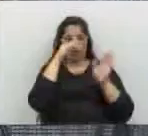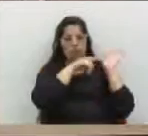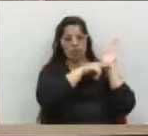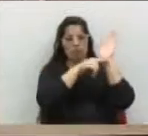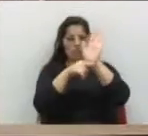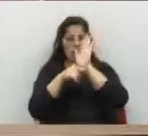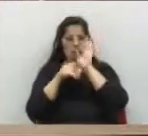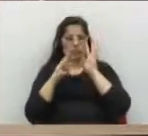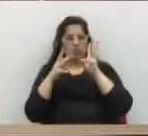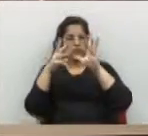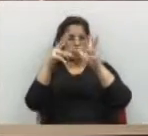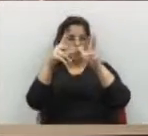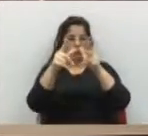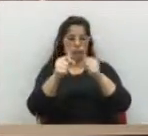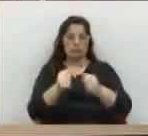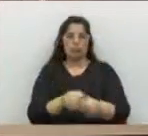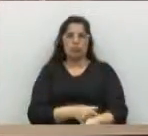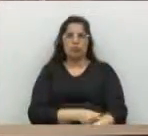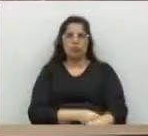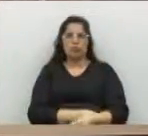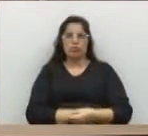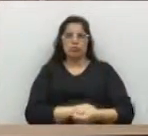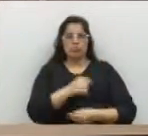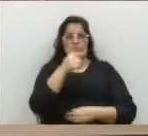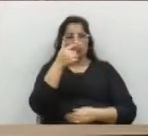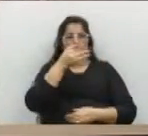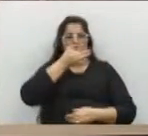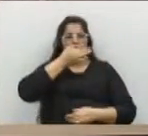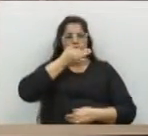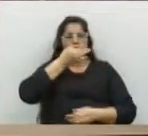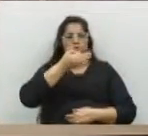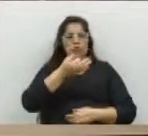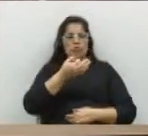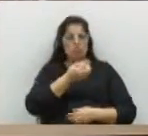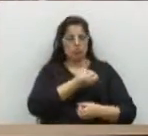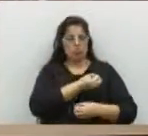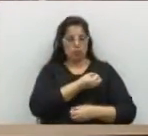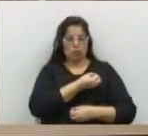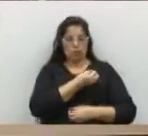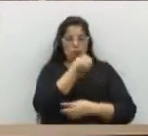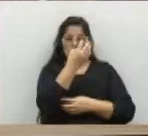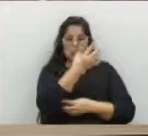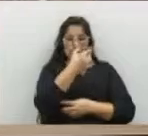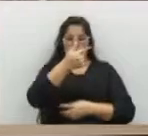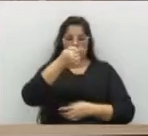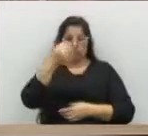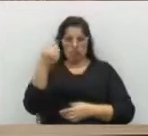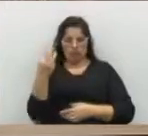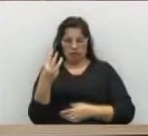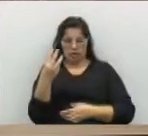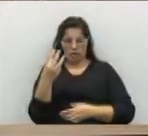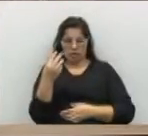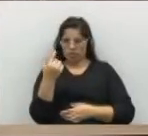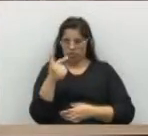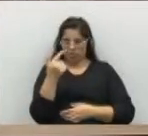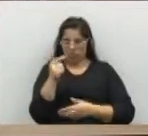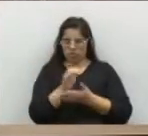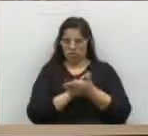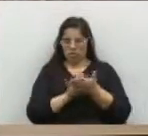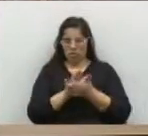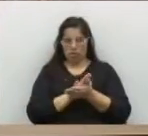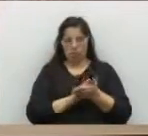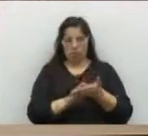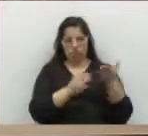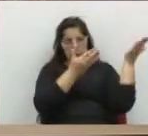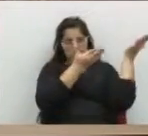Obrigado. Mais algum vereador deseja discutir o requerimento 473? Não havendo,